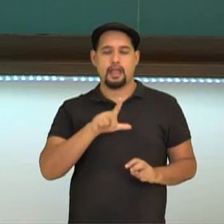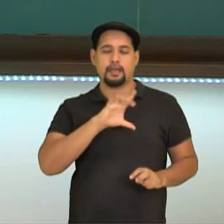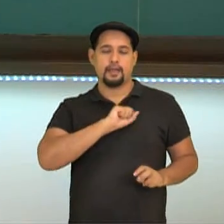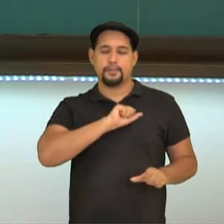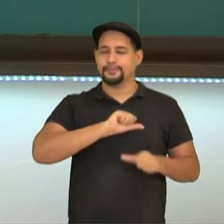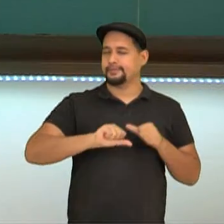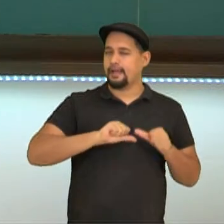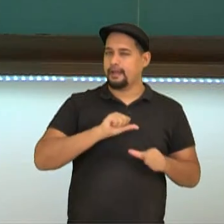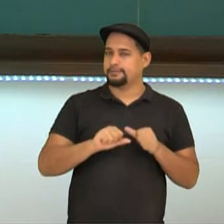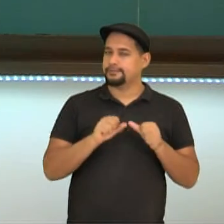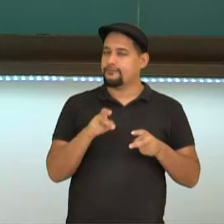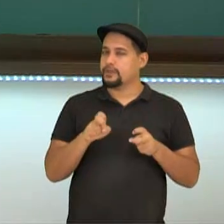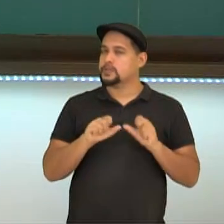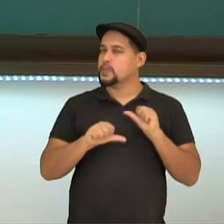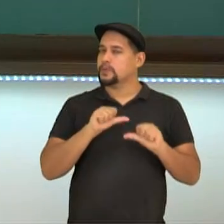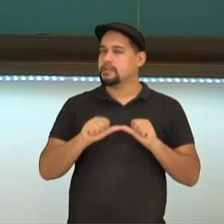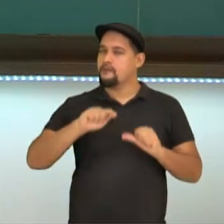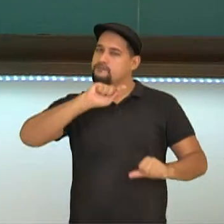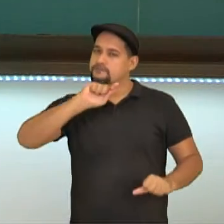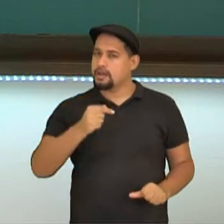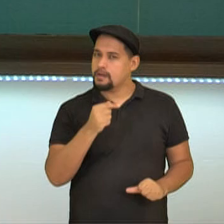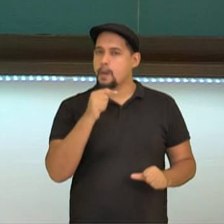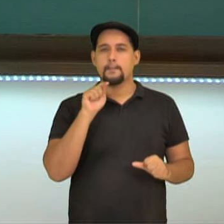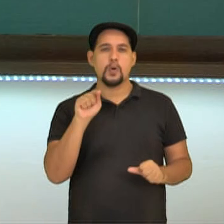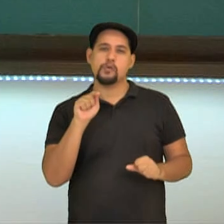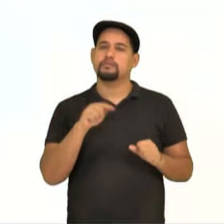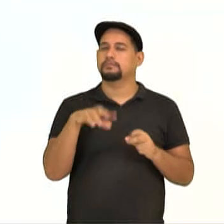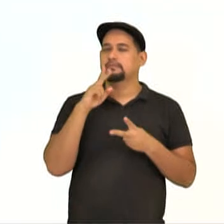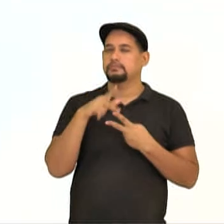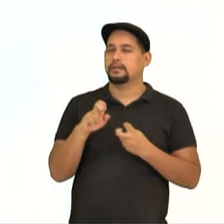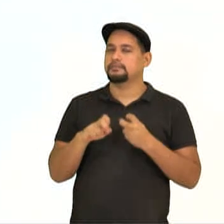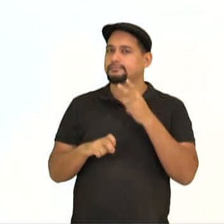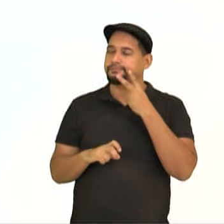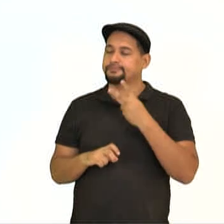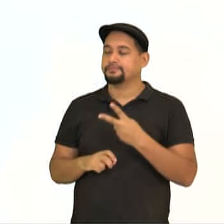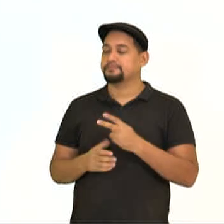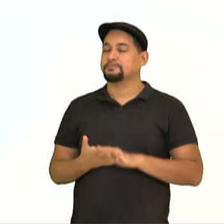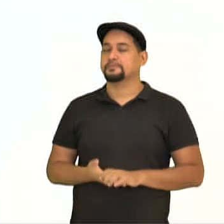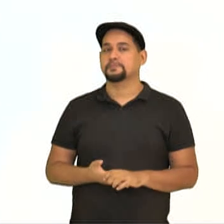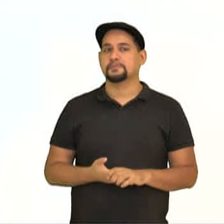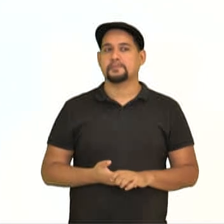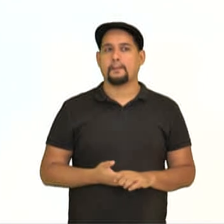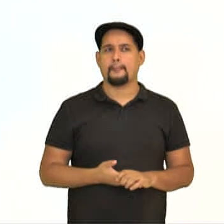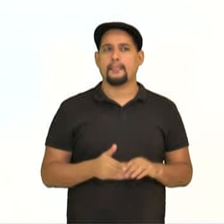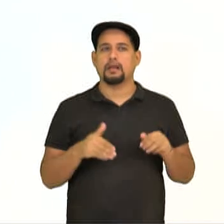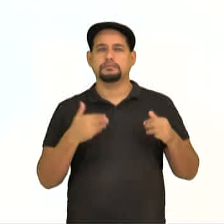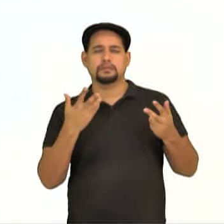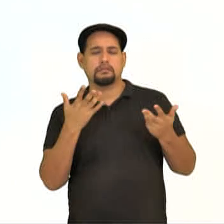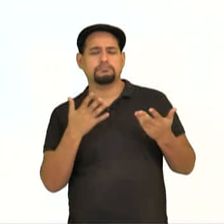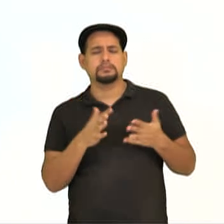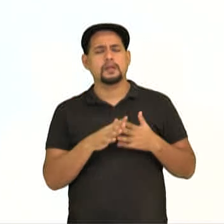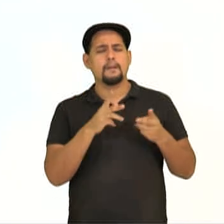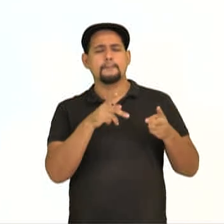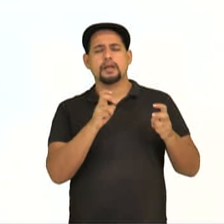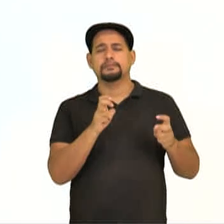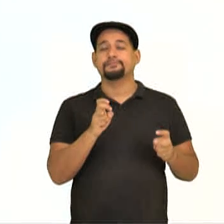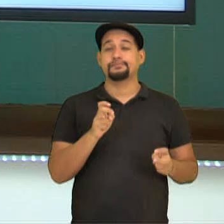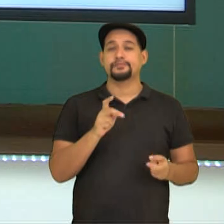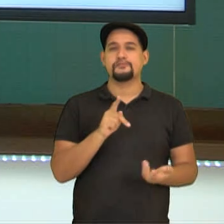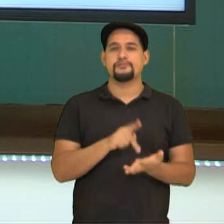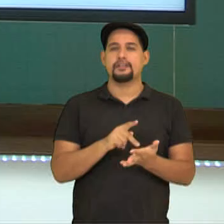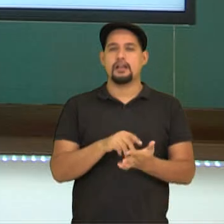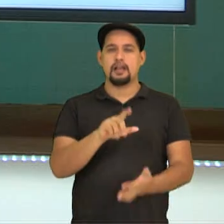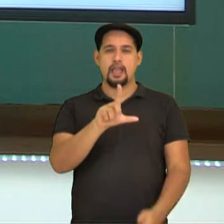dele? Só pela pontuação. Olha lá. Então, vejam que realmente